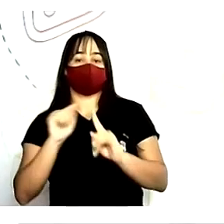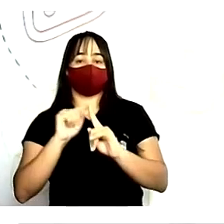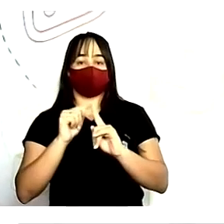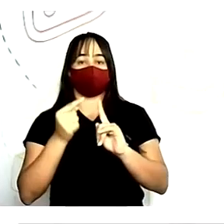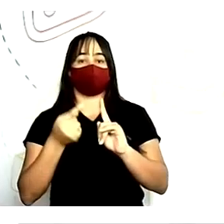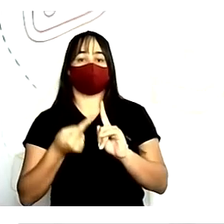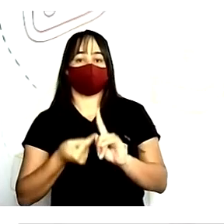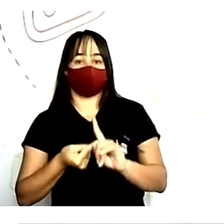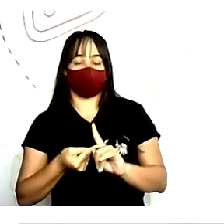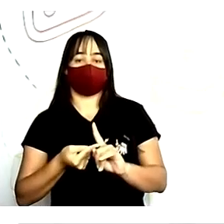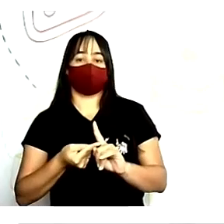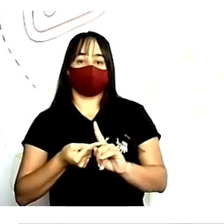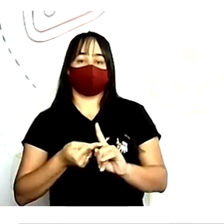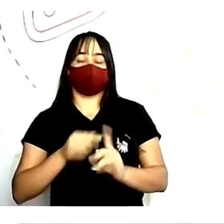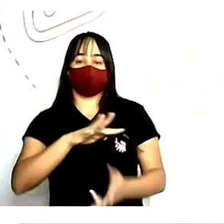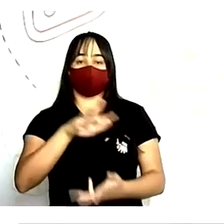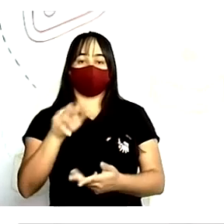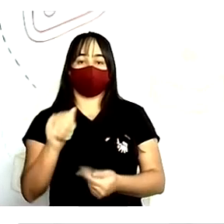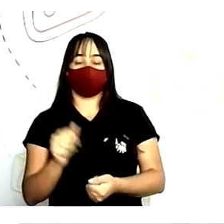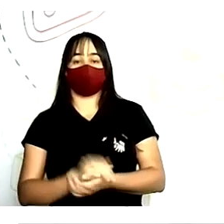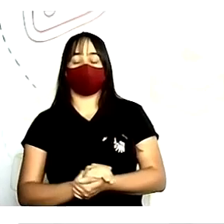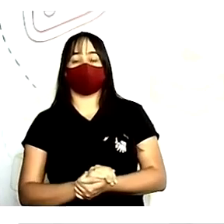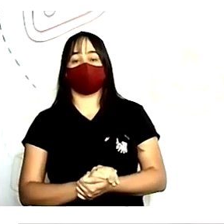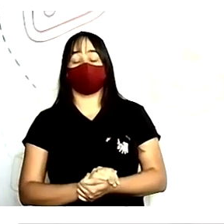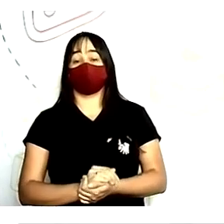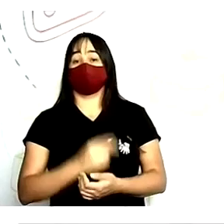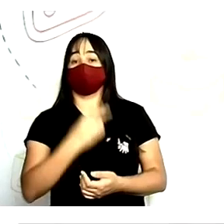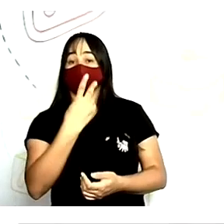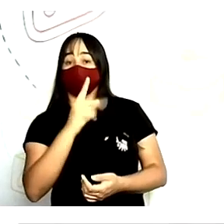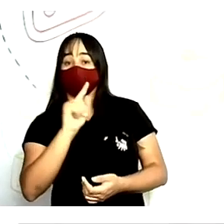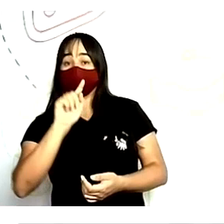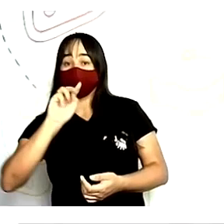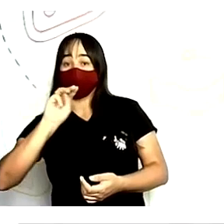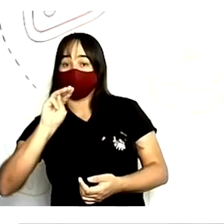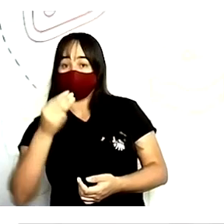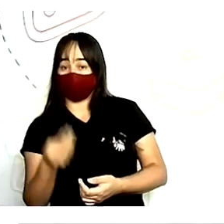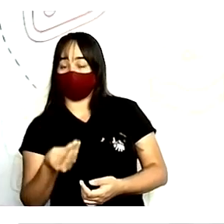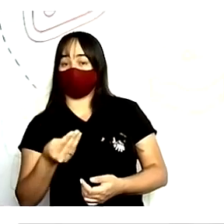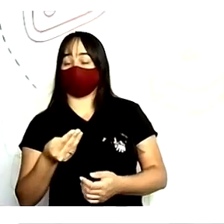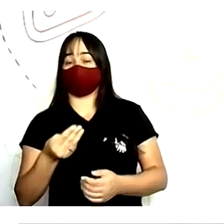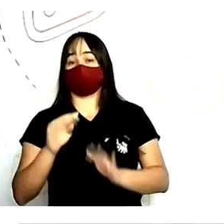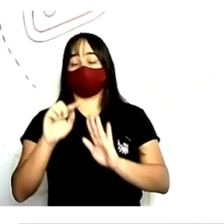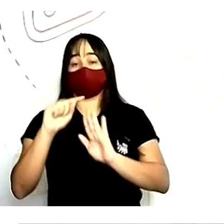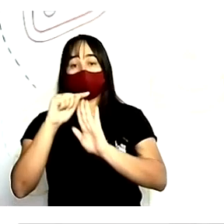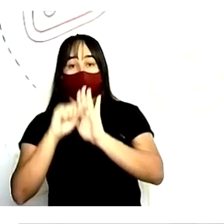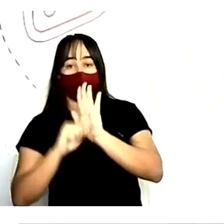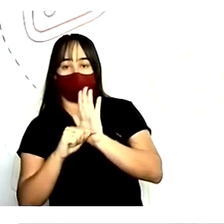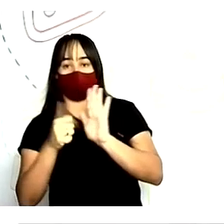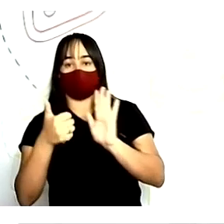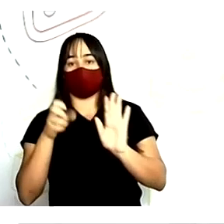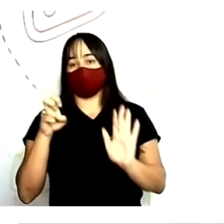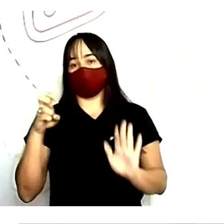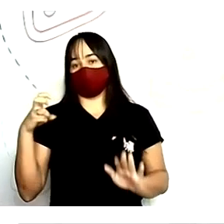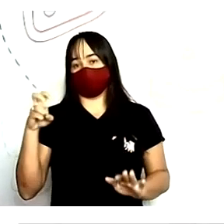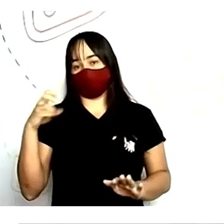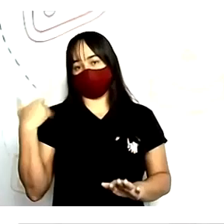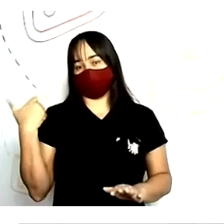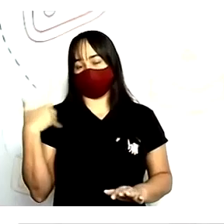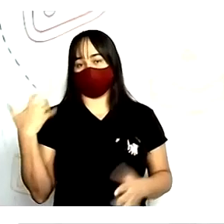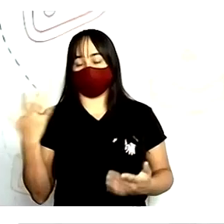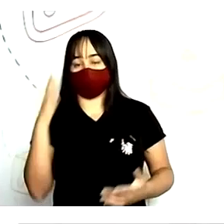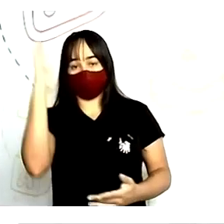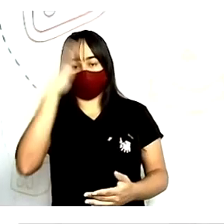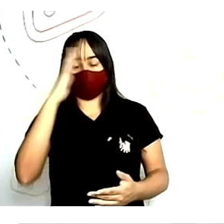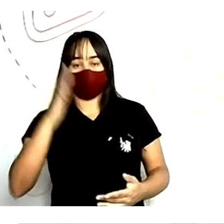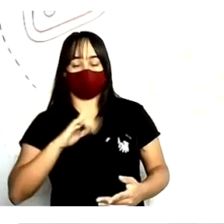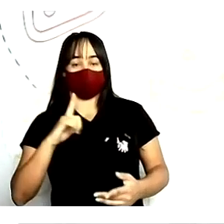ano ao redor do mundo, das quais 2 milhões são menores de 15 anos. O Brasil tem 21